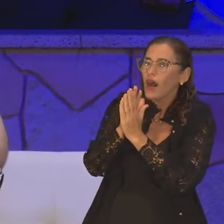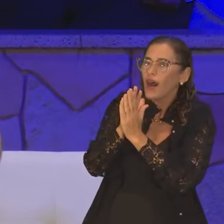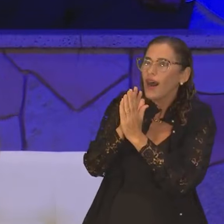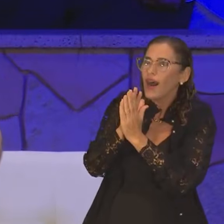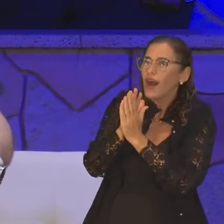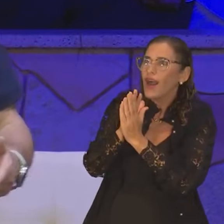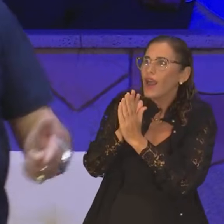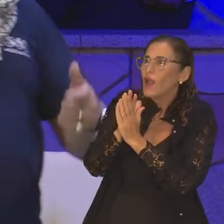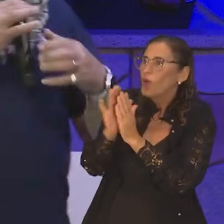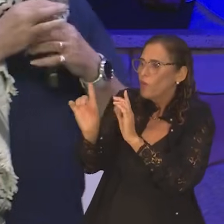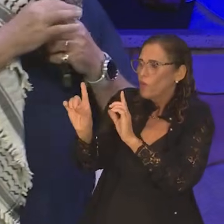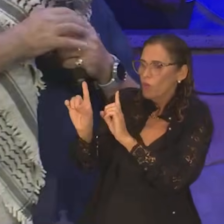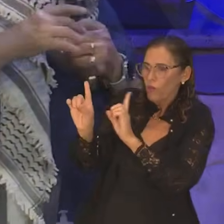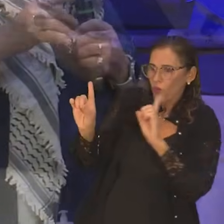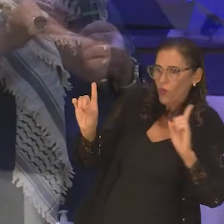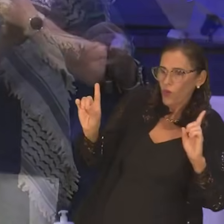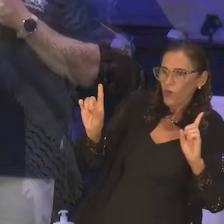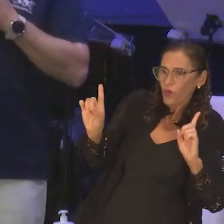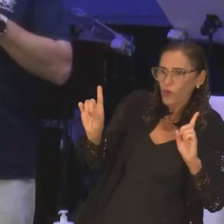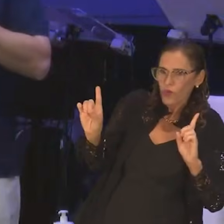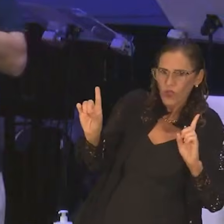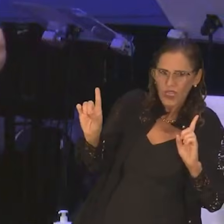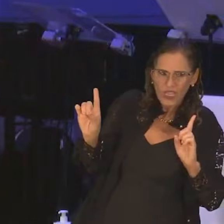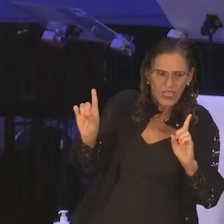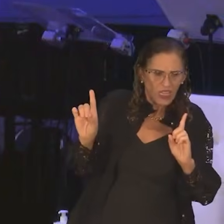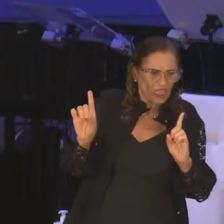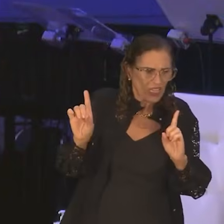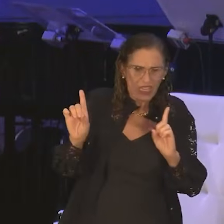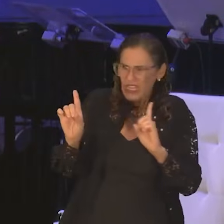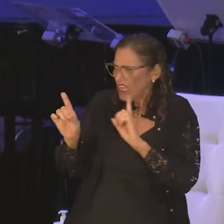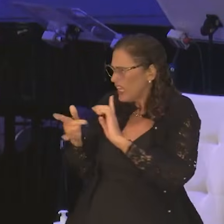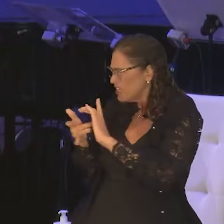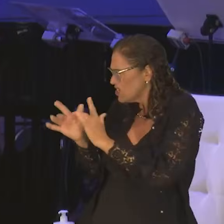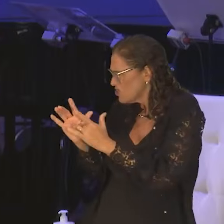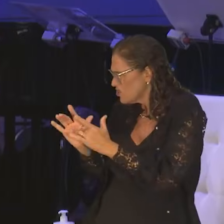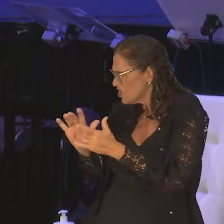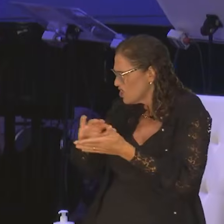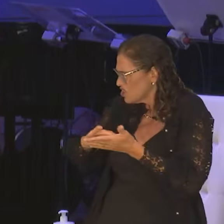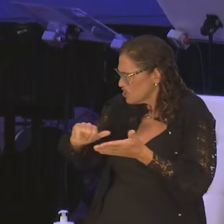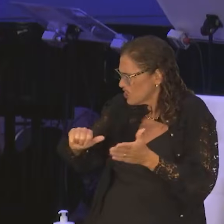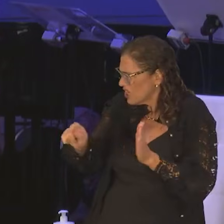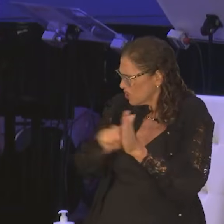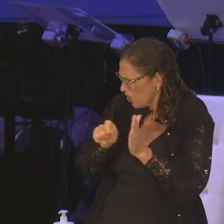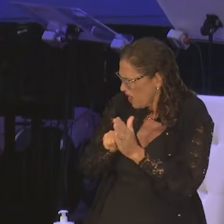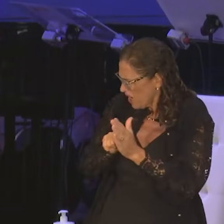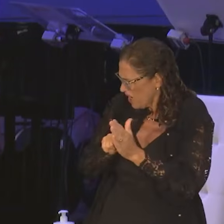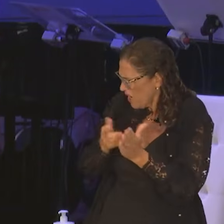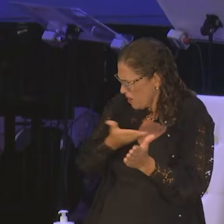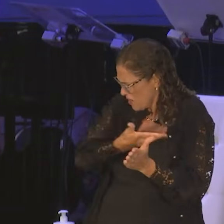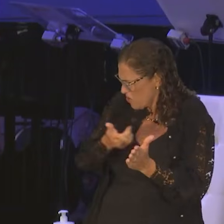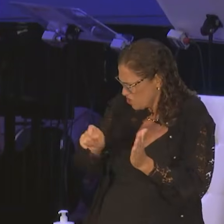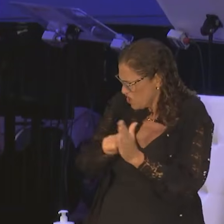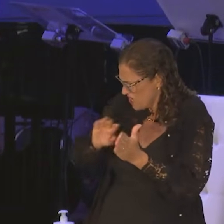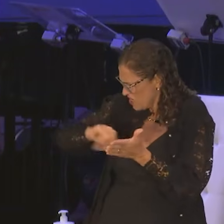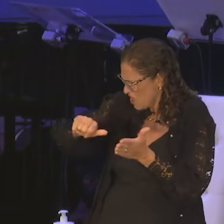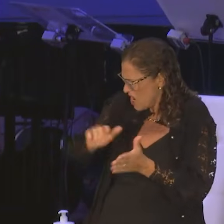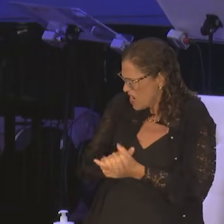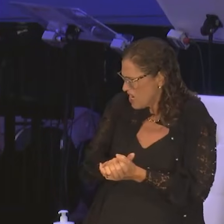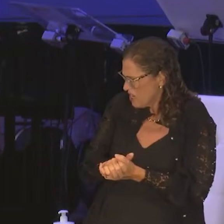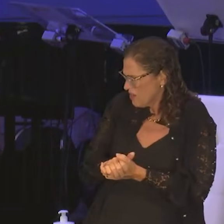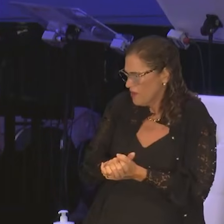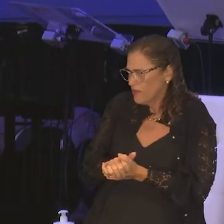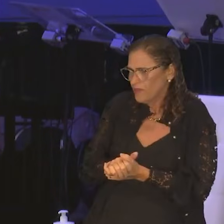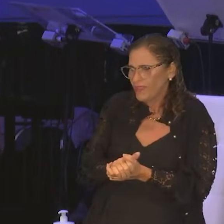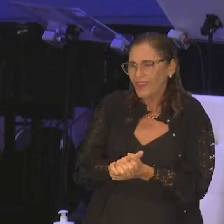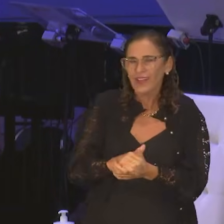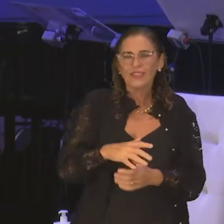eu me recuei. Eu falei para ele, e esse Jesus tira de drogas, meu amigo? Ele